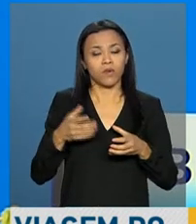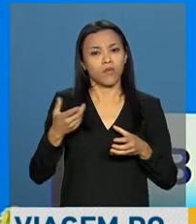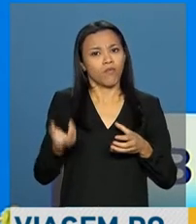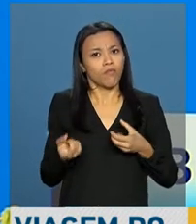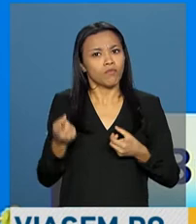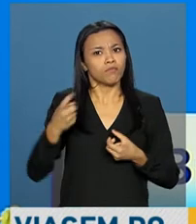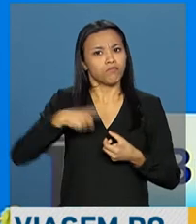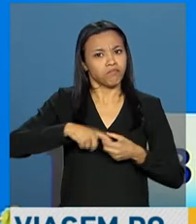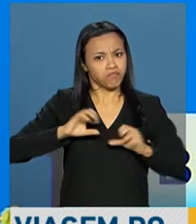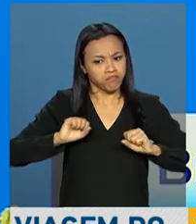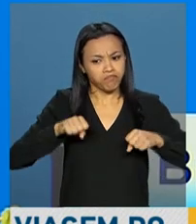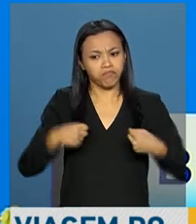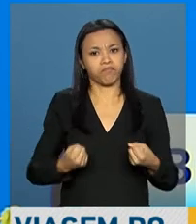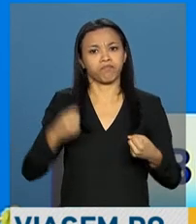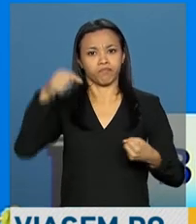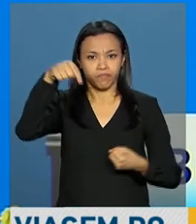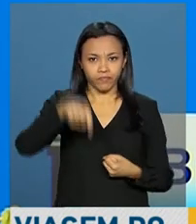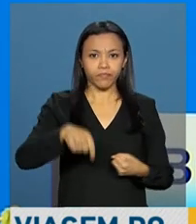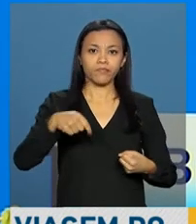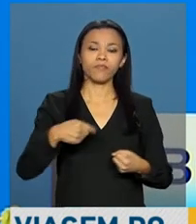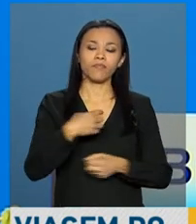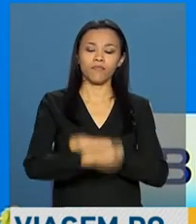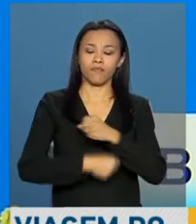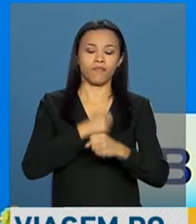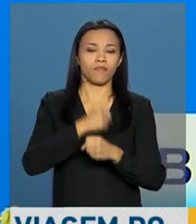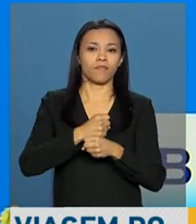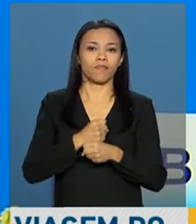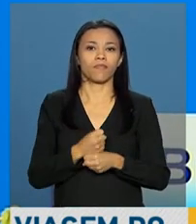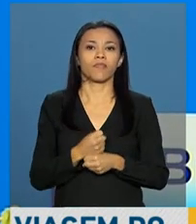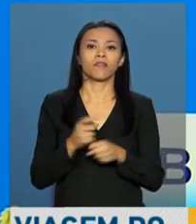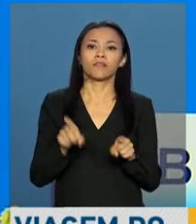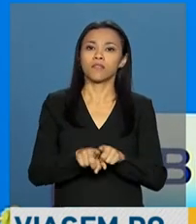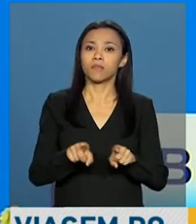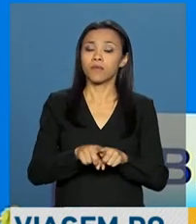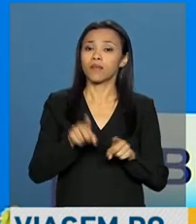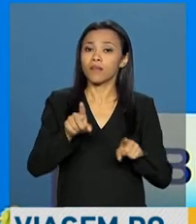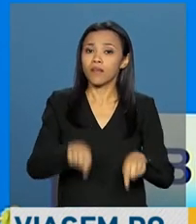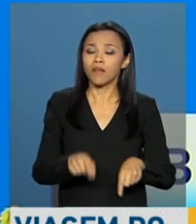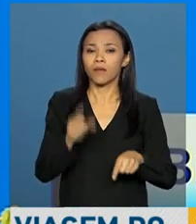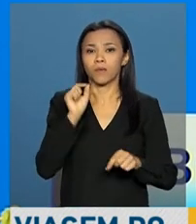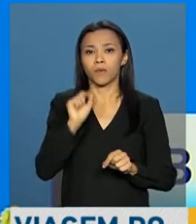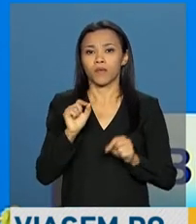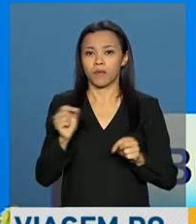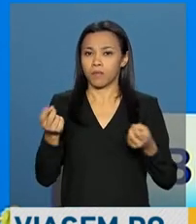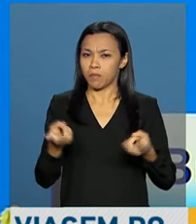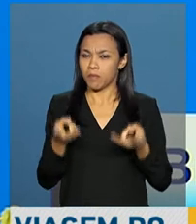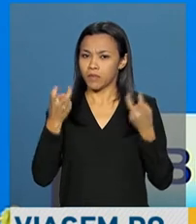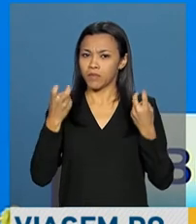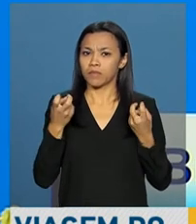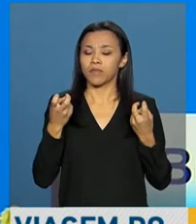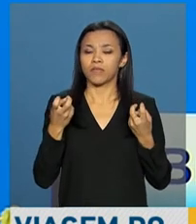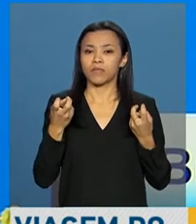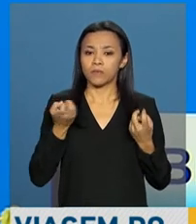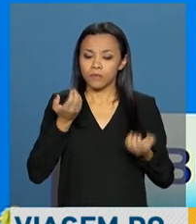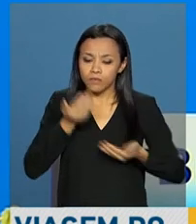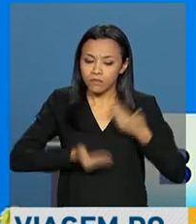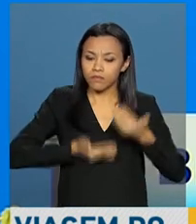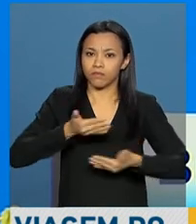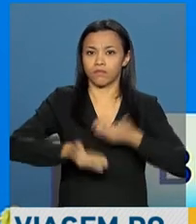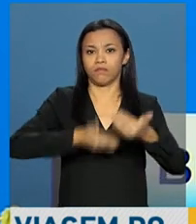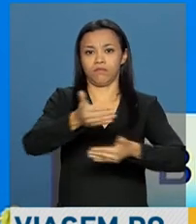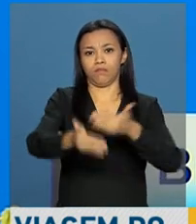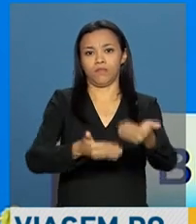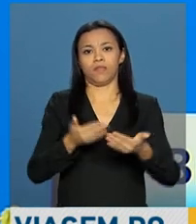dinamismo este ano. Também tem sido notável a tendência de crescimento